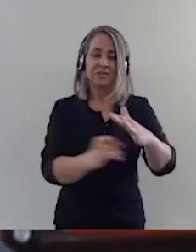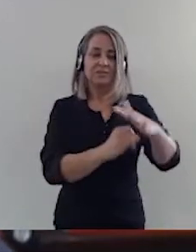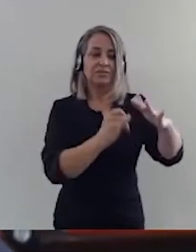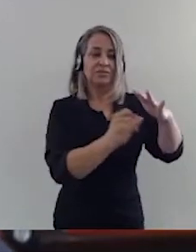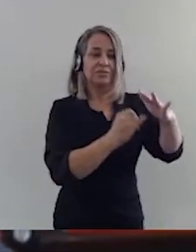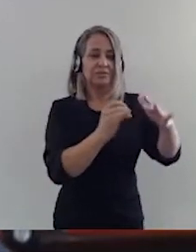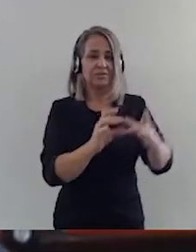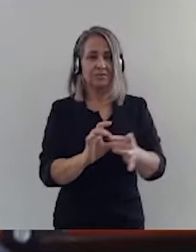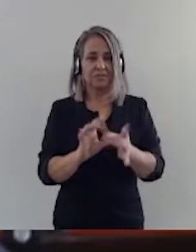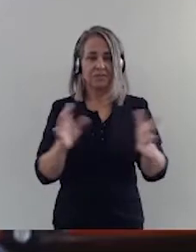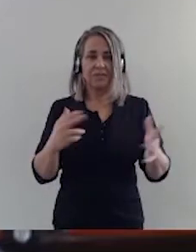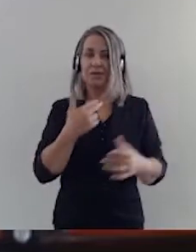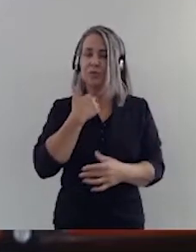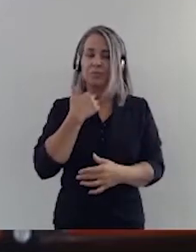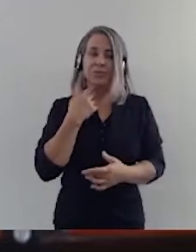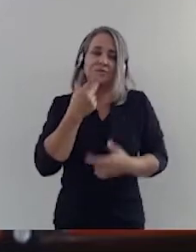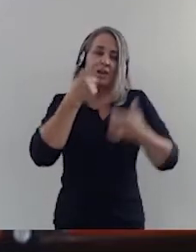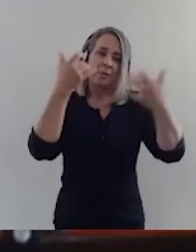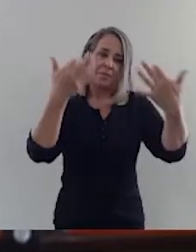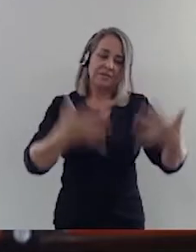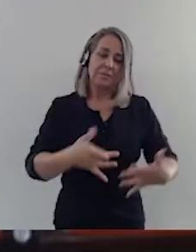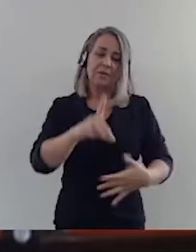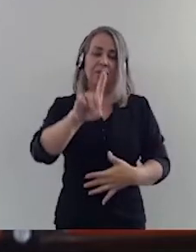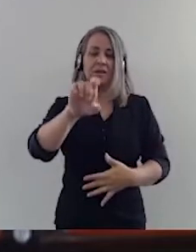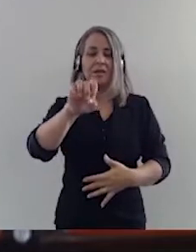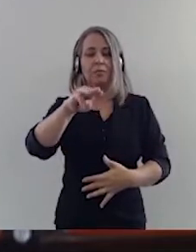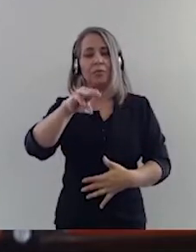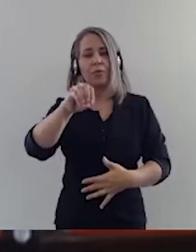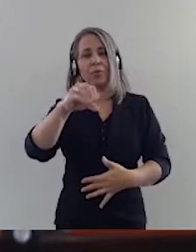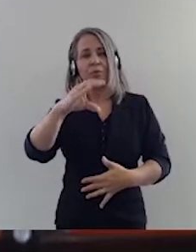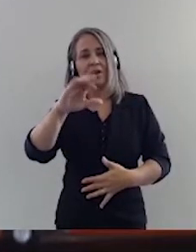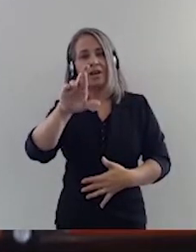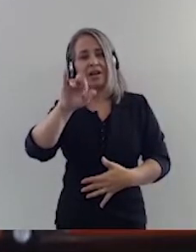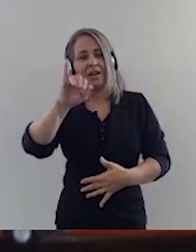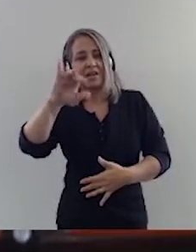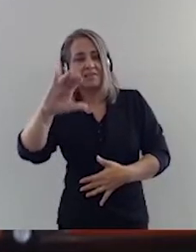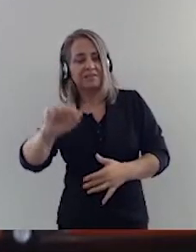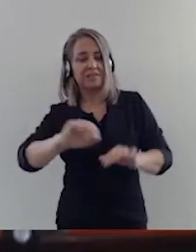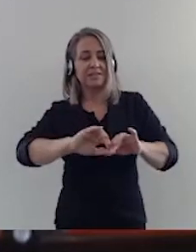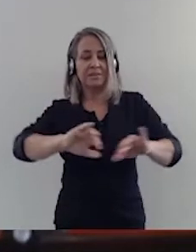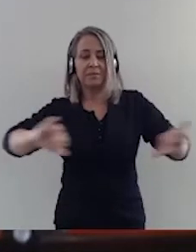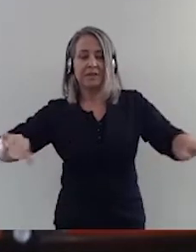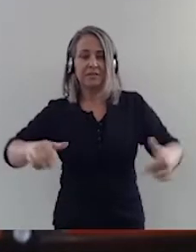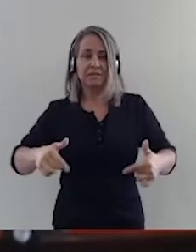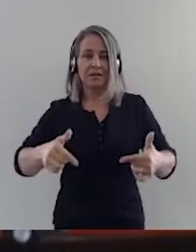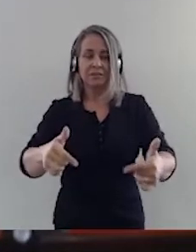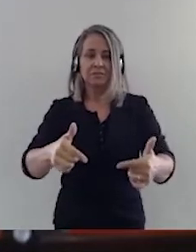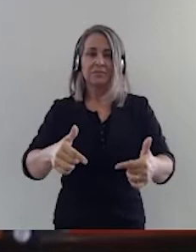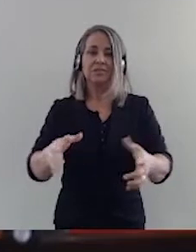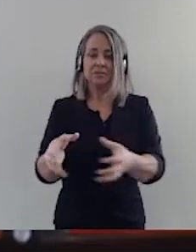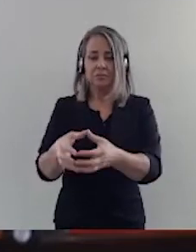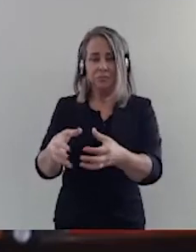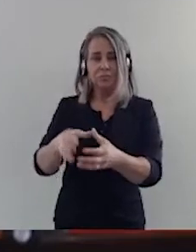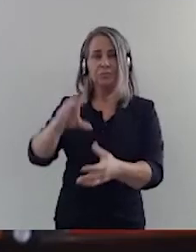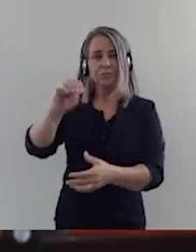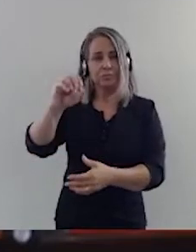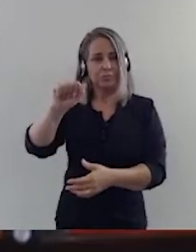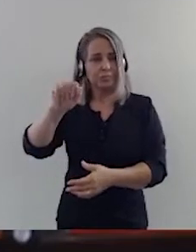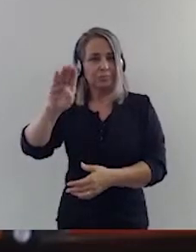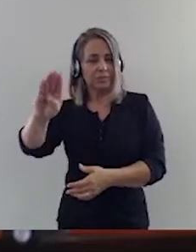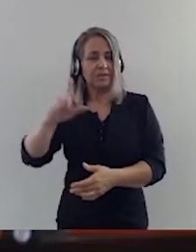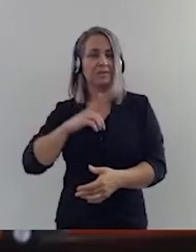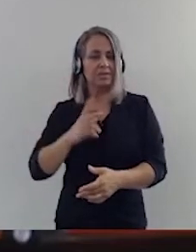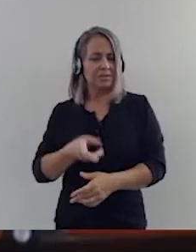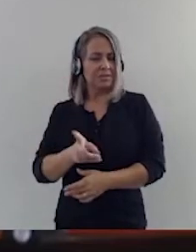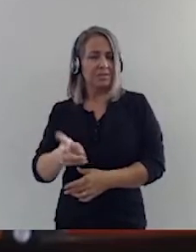brasileiras. Não se pode falar em democracia no Brasil dissociando-a da luta que a Ordem sempre travou pelas